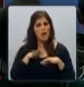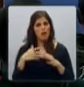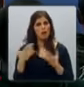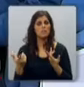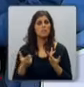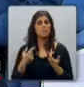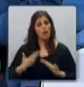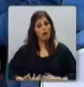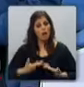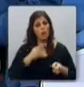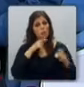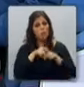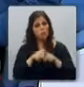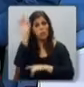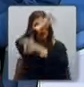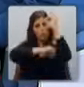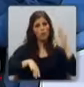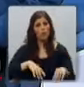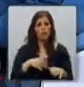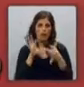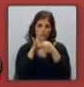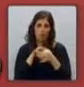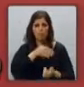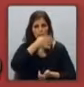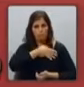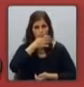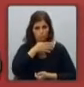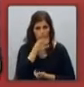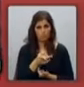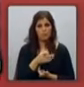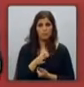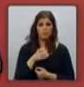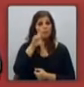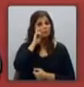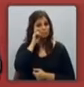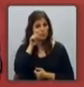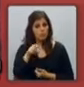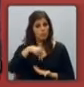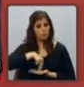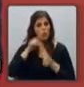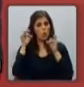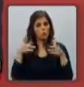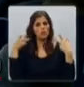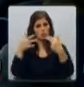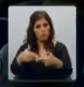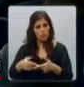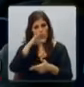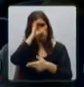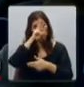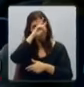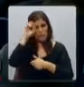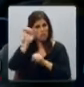europeia acabou por pautar o discurso comunista. Jerónimo de Sousa defende a posição anti-austeridade do governo grego,